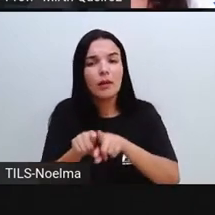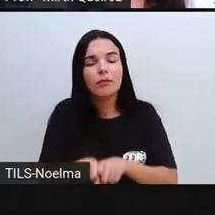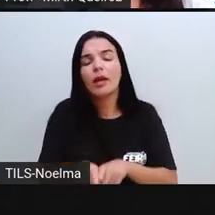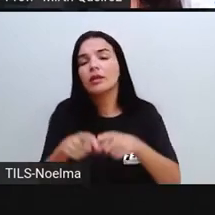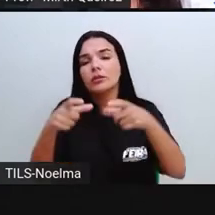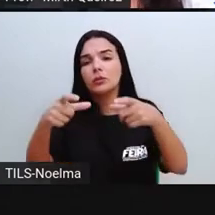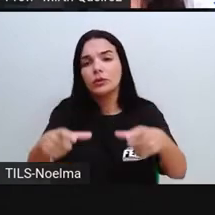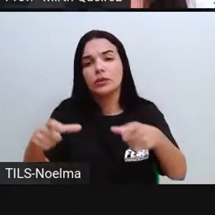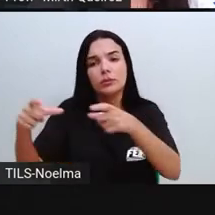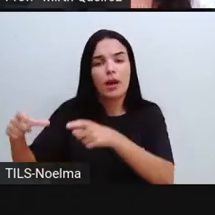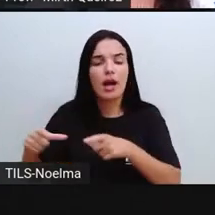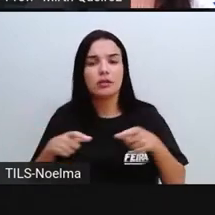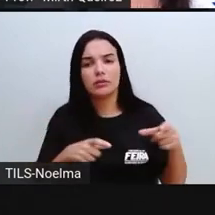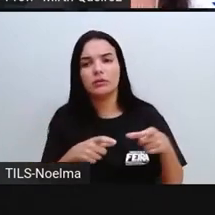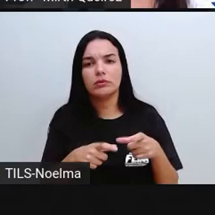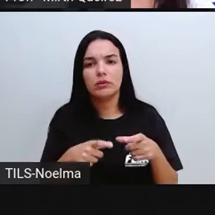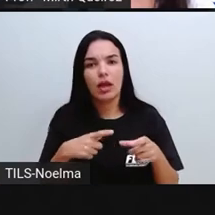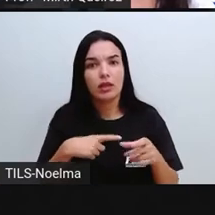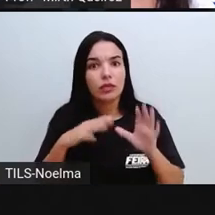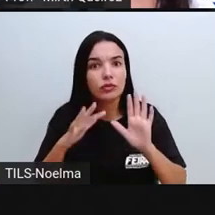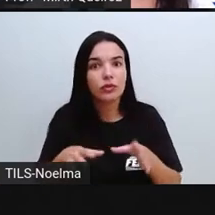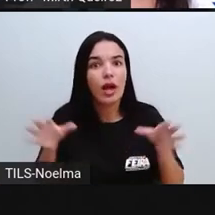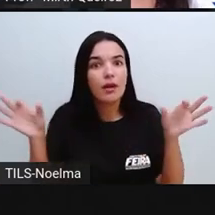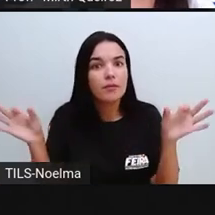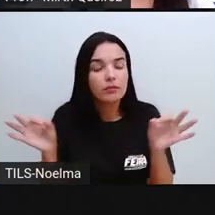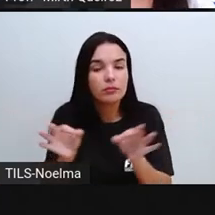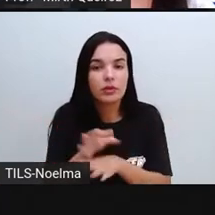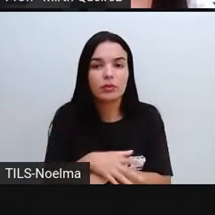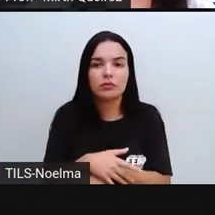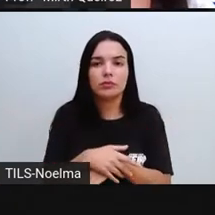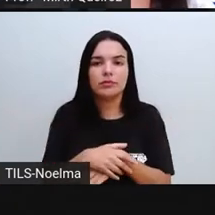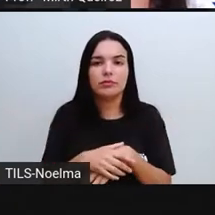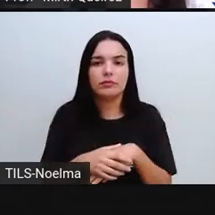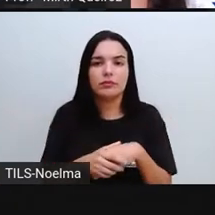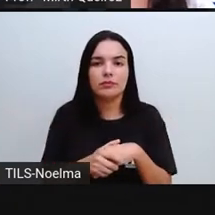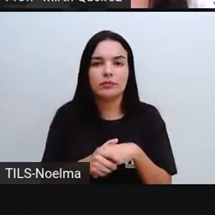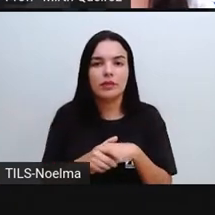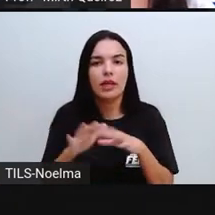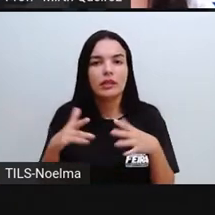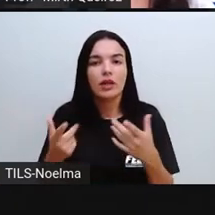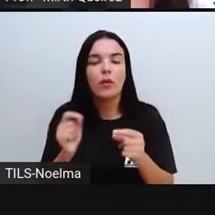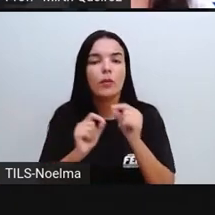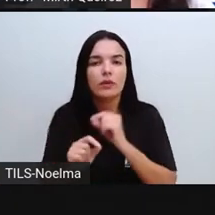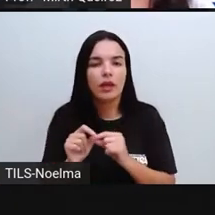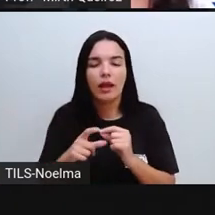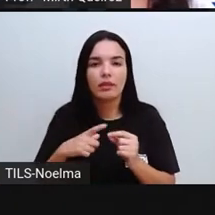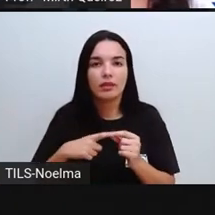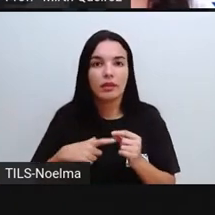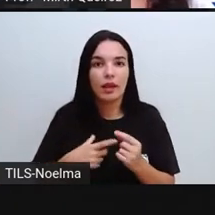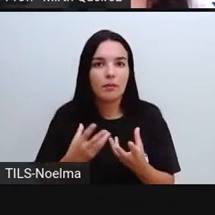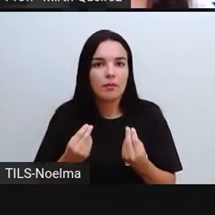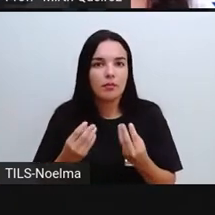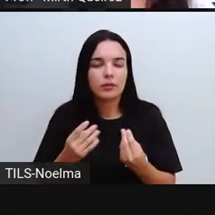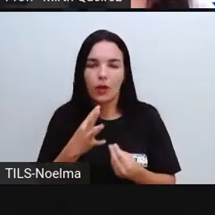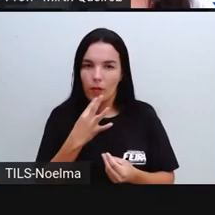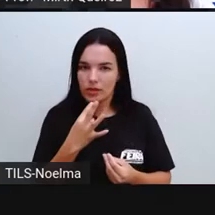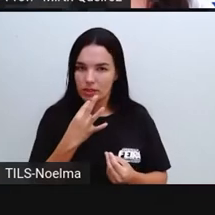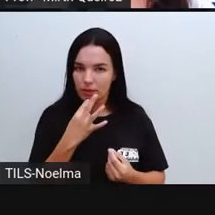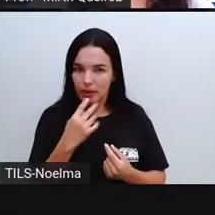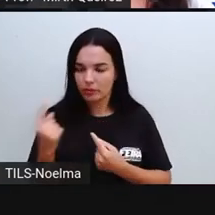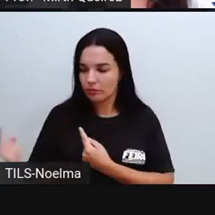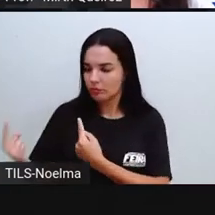e esse espaço, ele é bem definido no relato pessoal. De acordo com o grau de intimidade entre